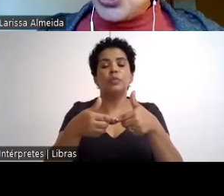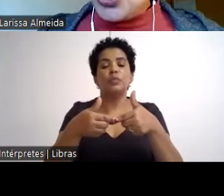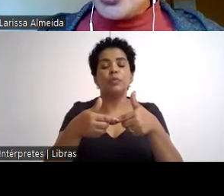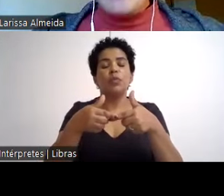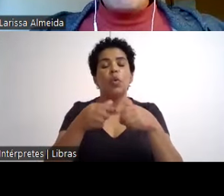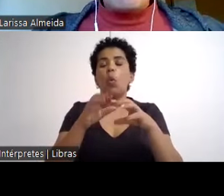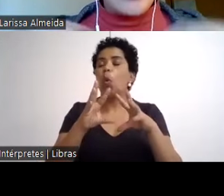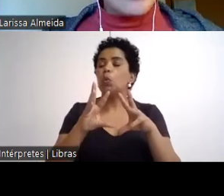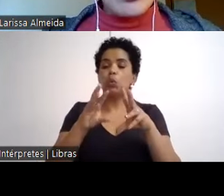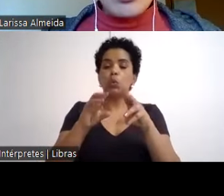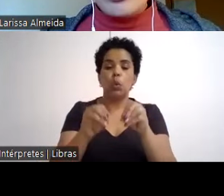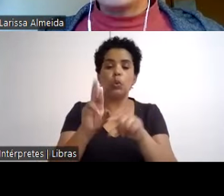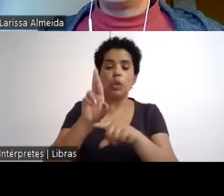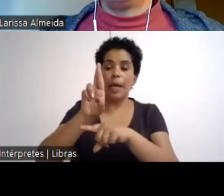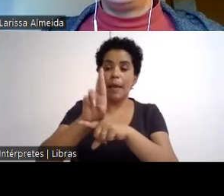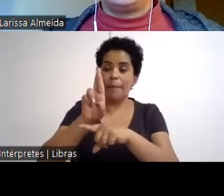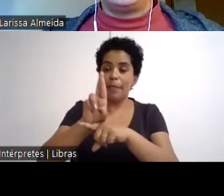representantes de